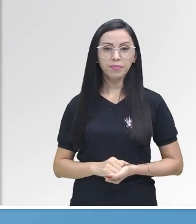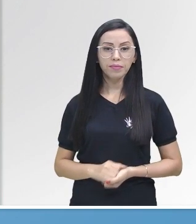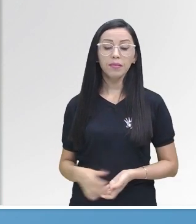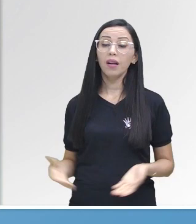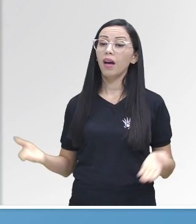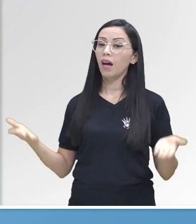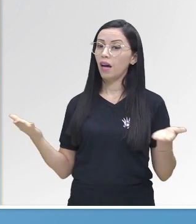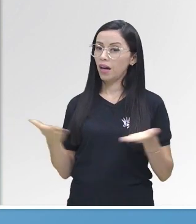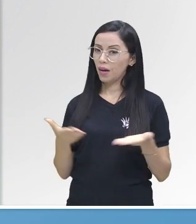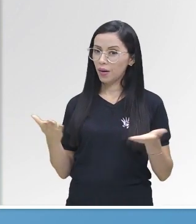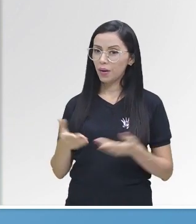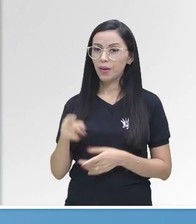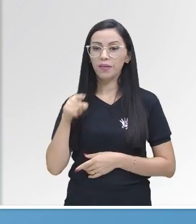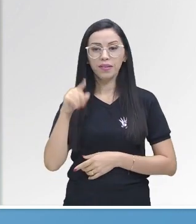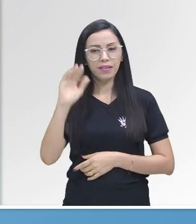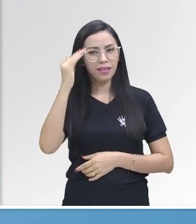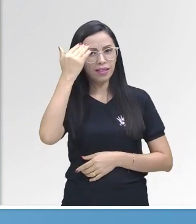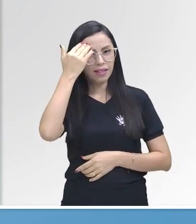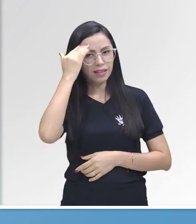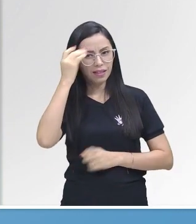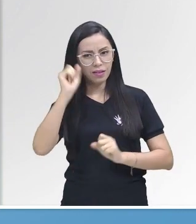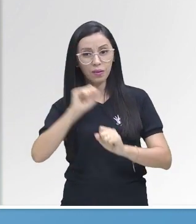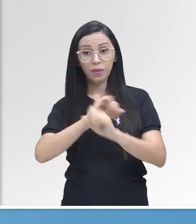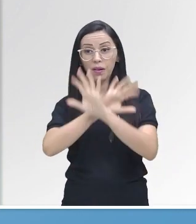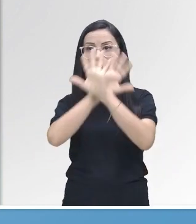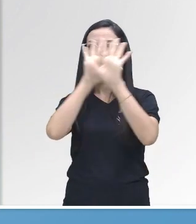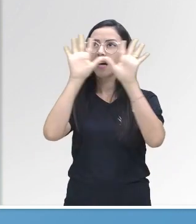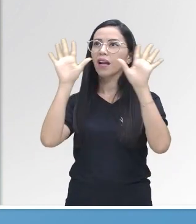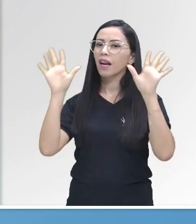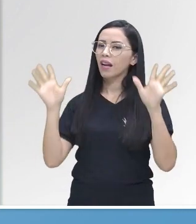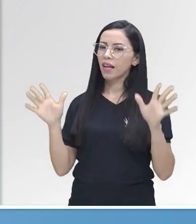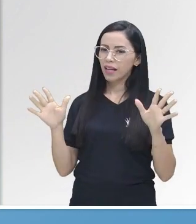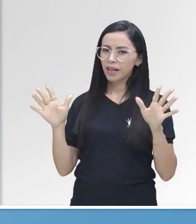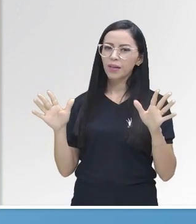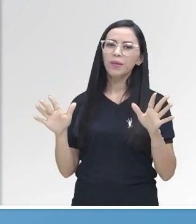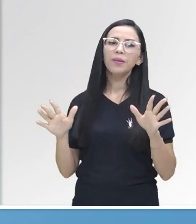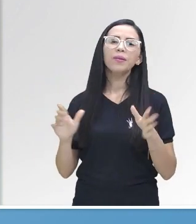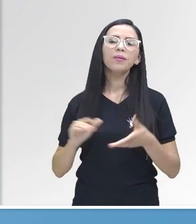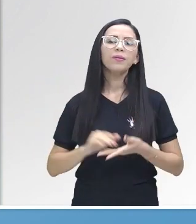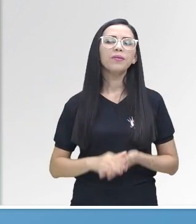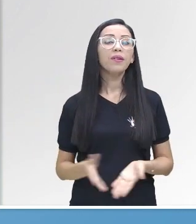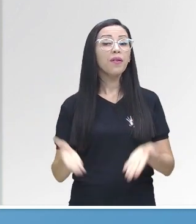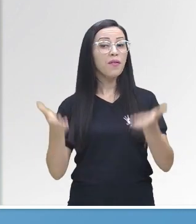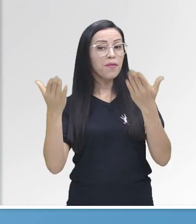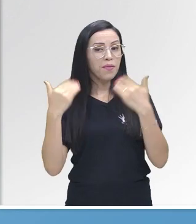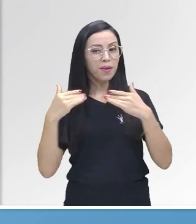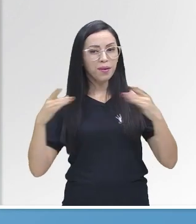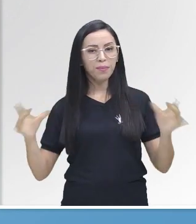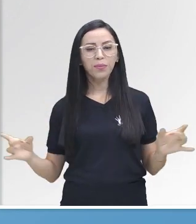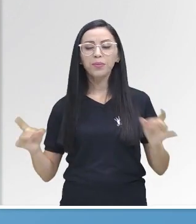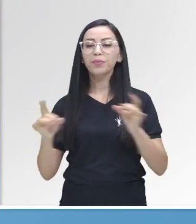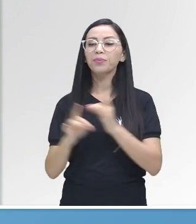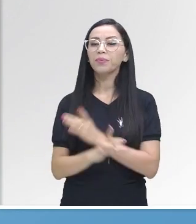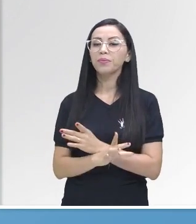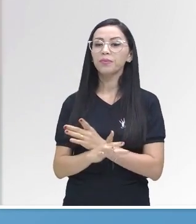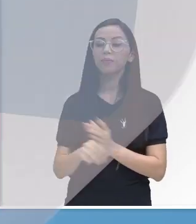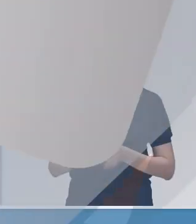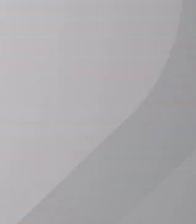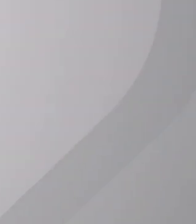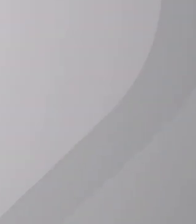Agora que você entendeu mais sobre essas medidas, vamos para as considerações